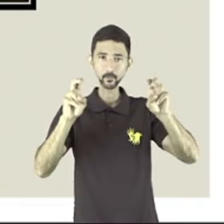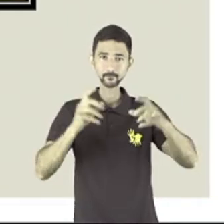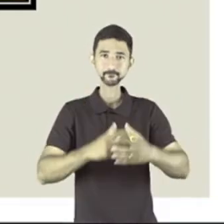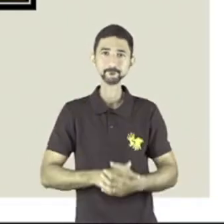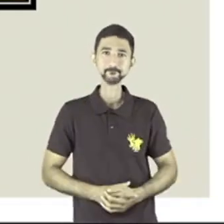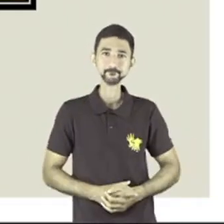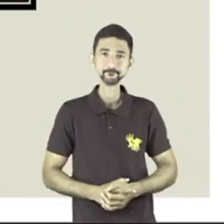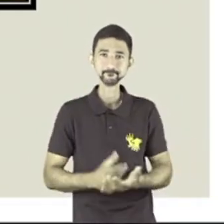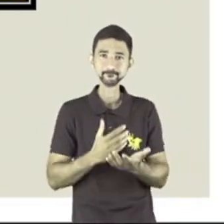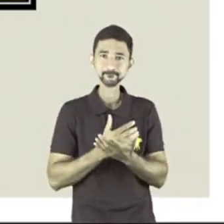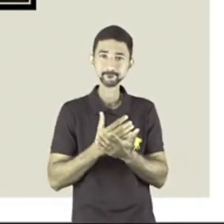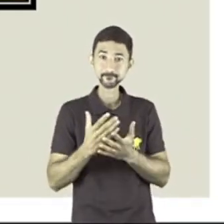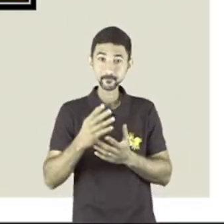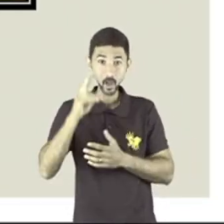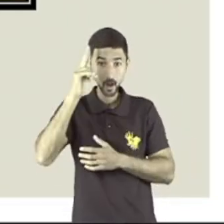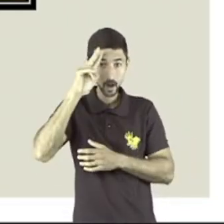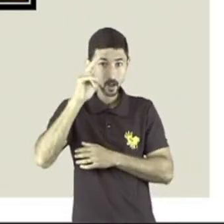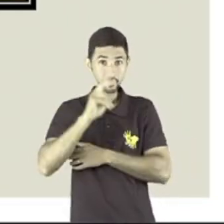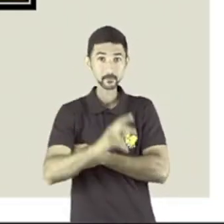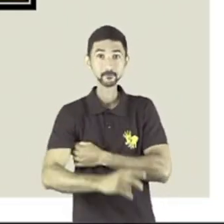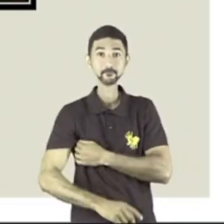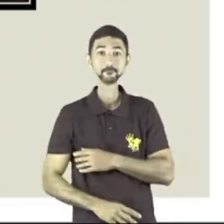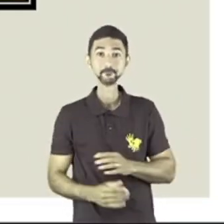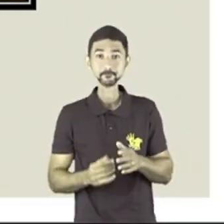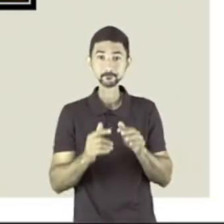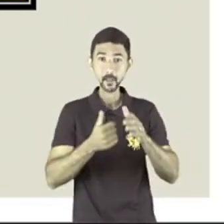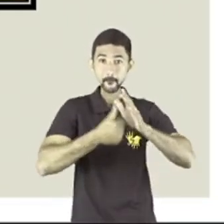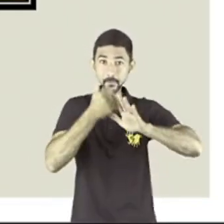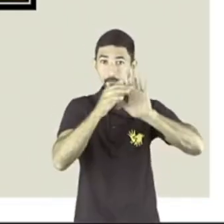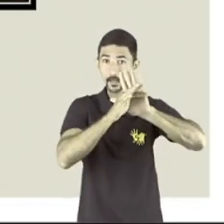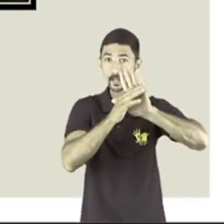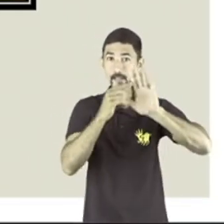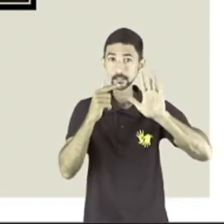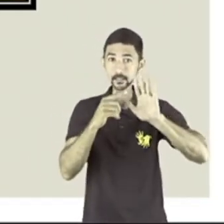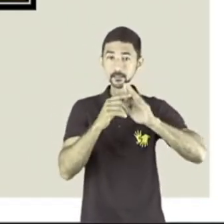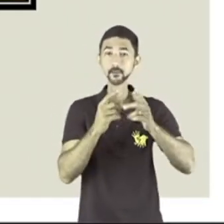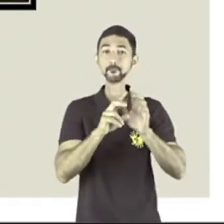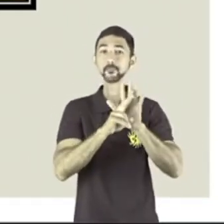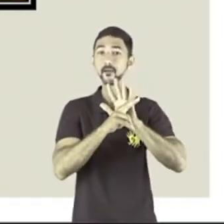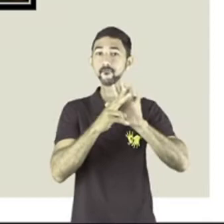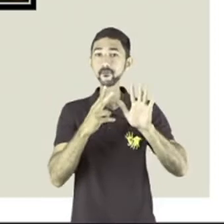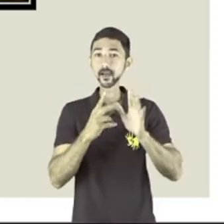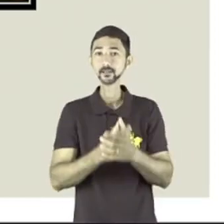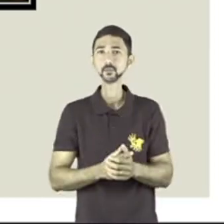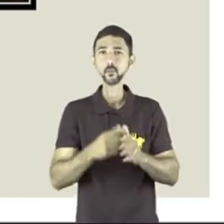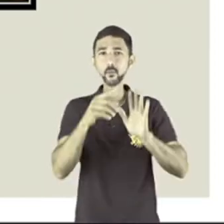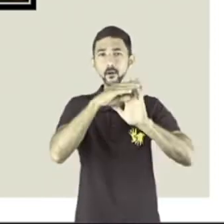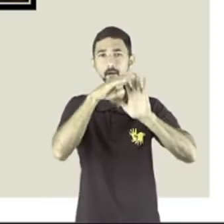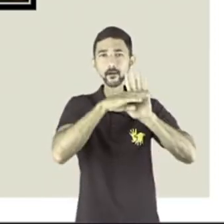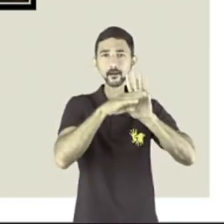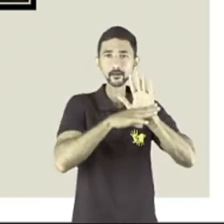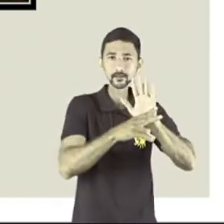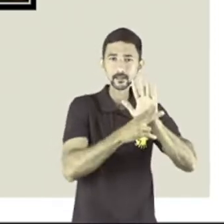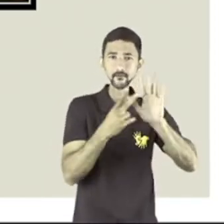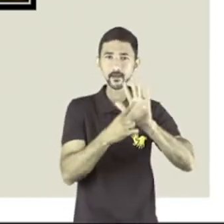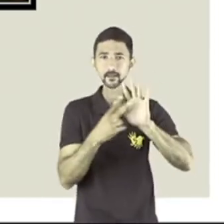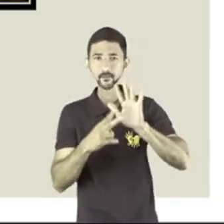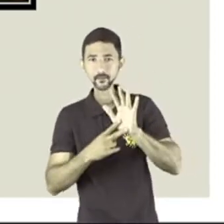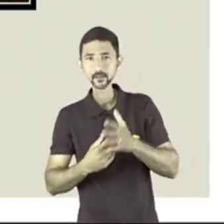ele começa assim, criança, lembrando, esta linha é um verso, cada linha é um verso,